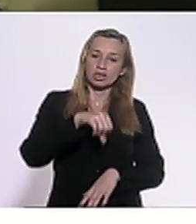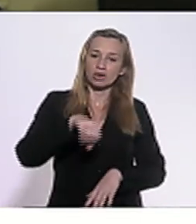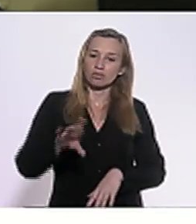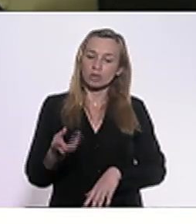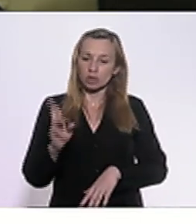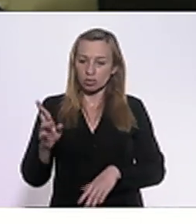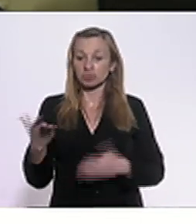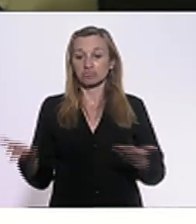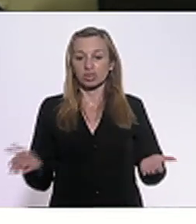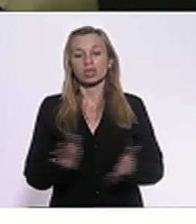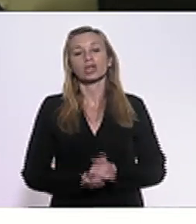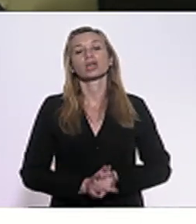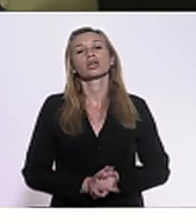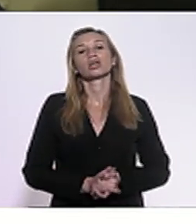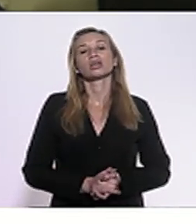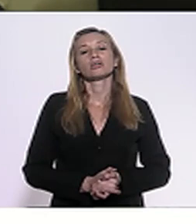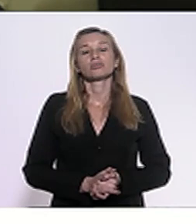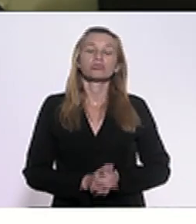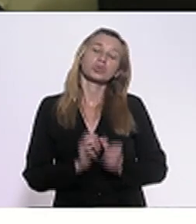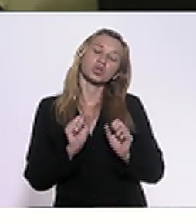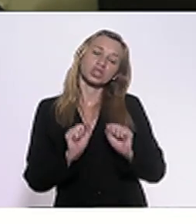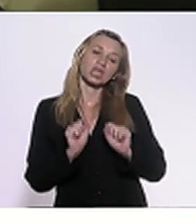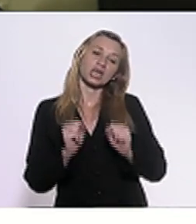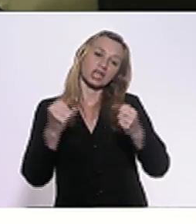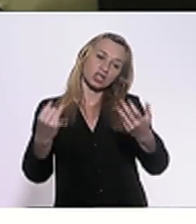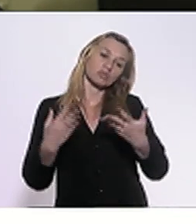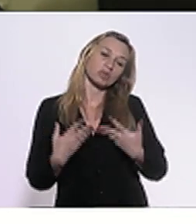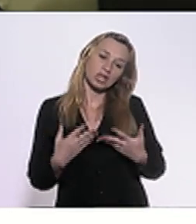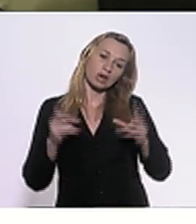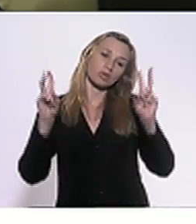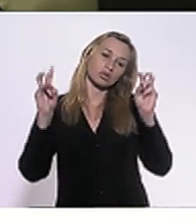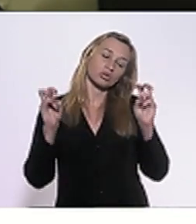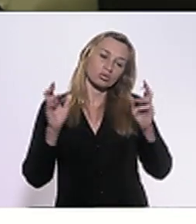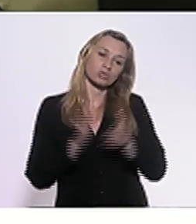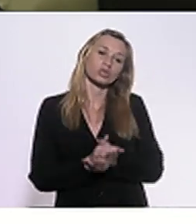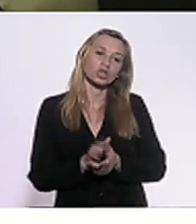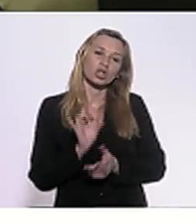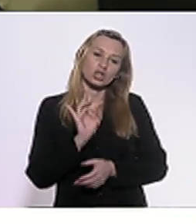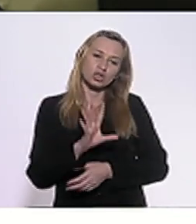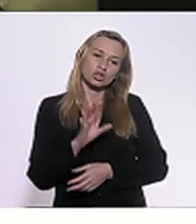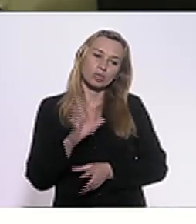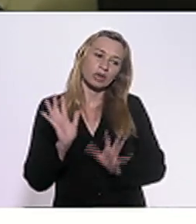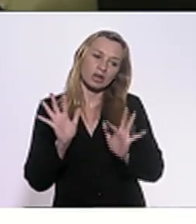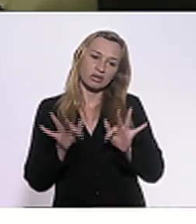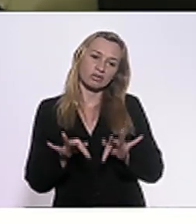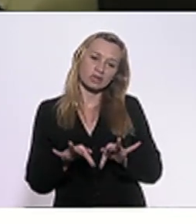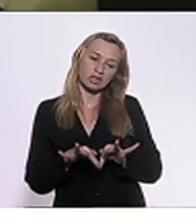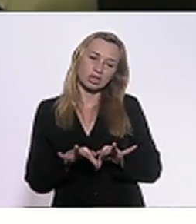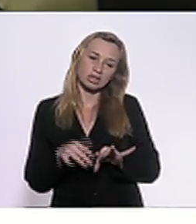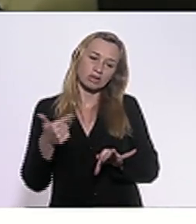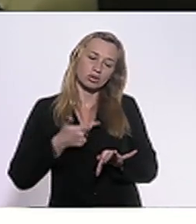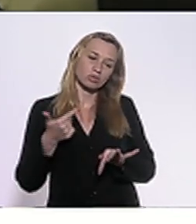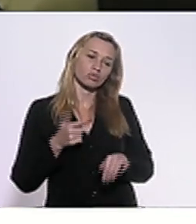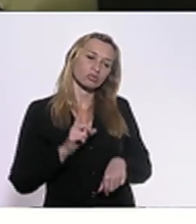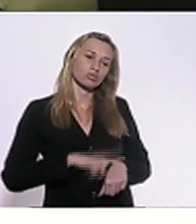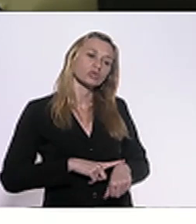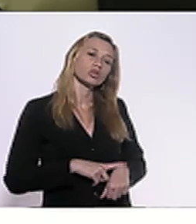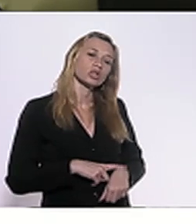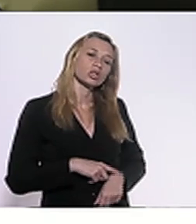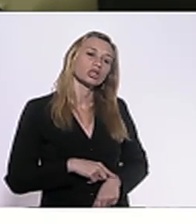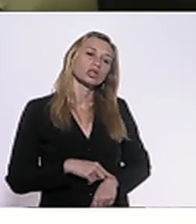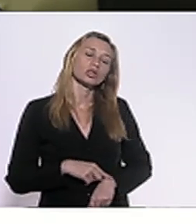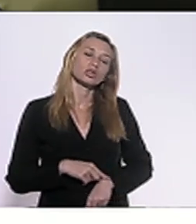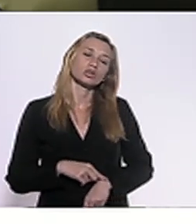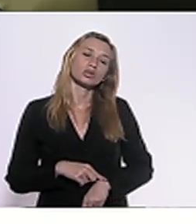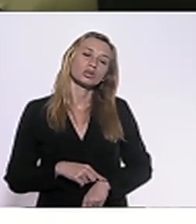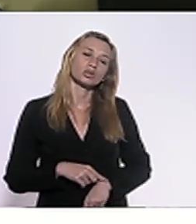Né? Então, se puder falar um pouco a respeito. E só para já deixar a segunda questão, com relação